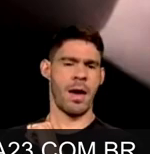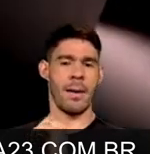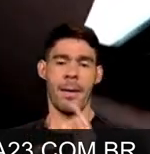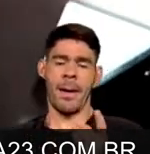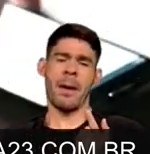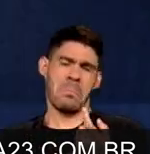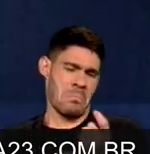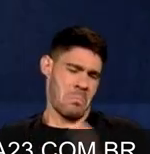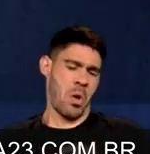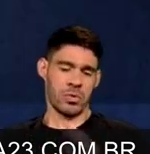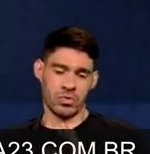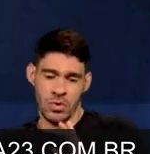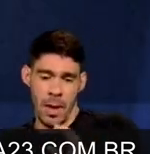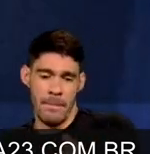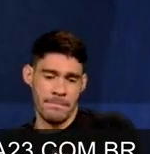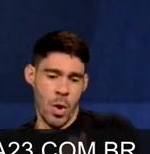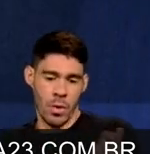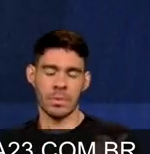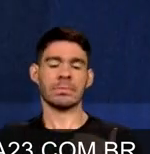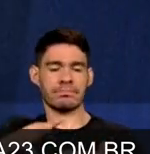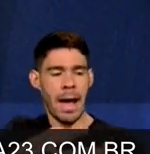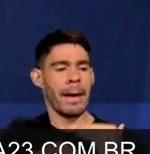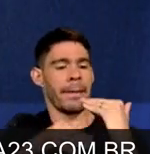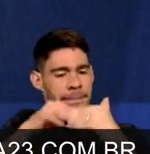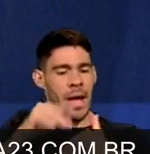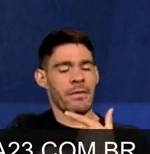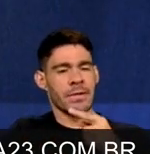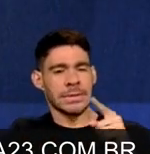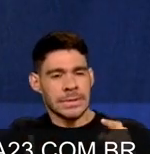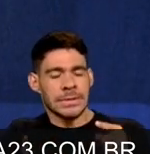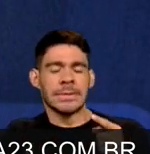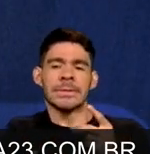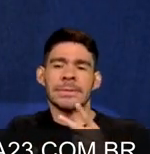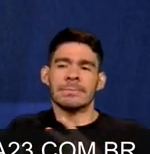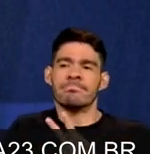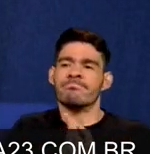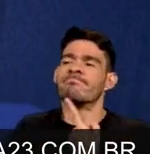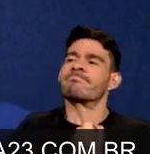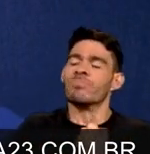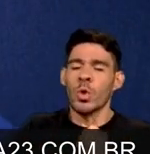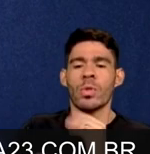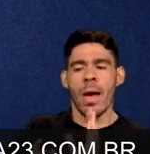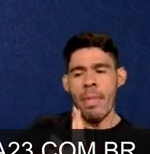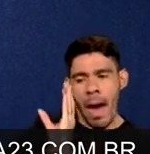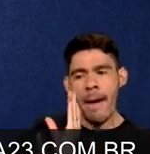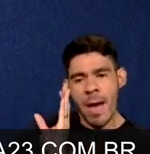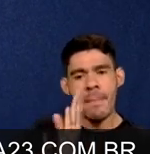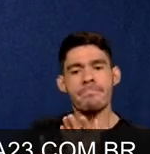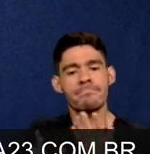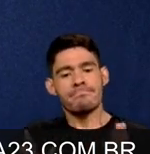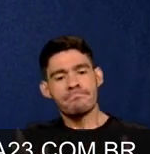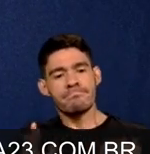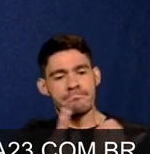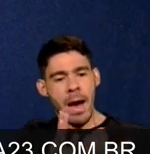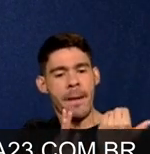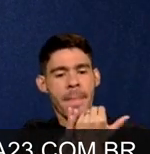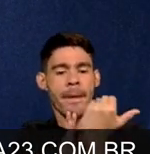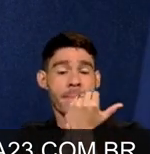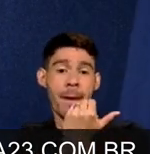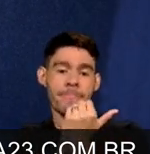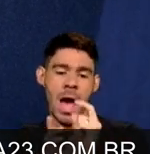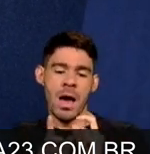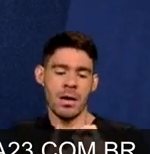aplicações pequenas. Gradativamente, eles vão te incentivando a subir esses valores de aplicação até que chega num patamar que para